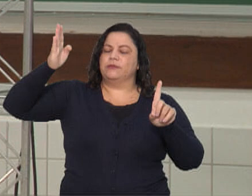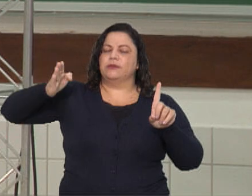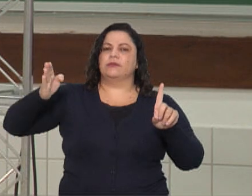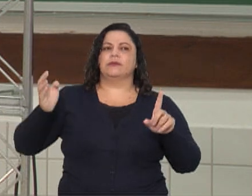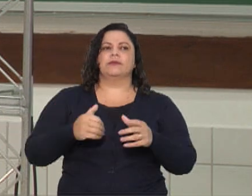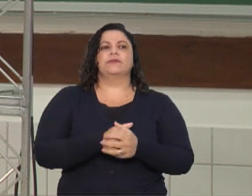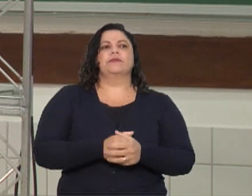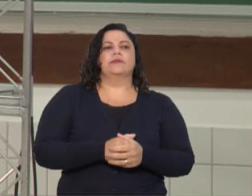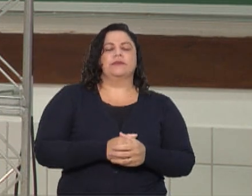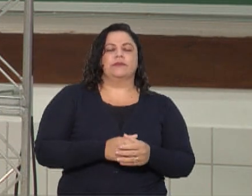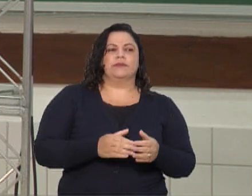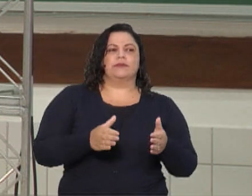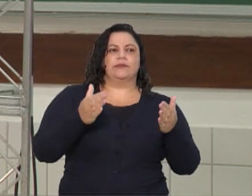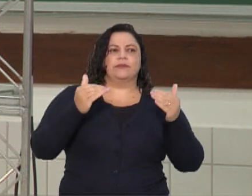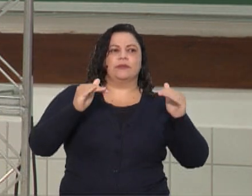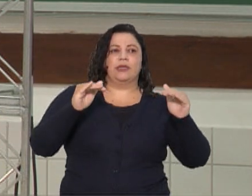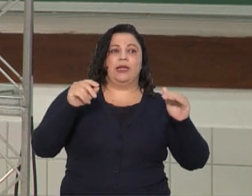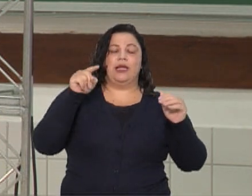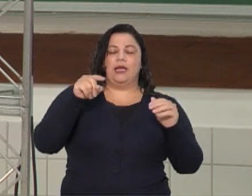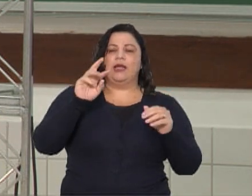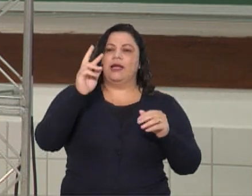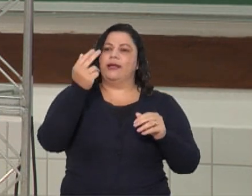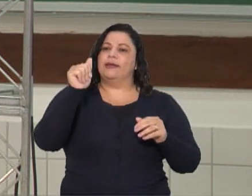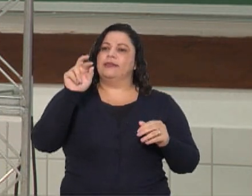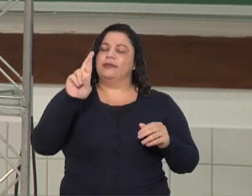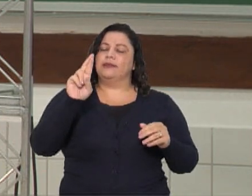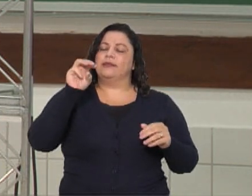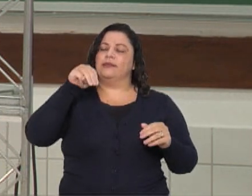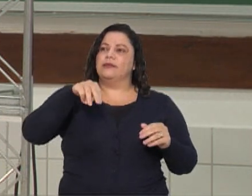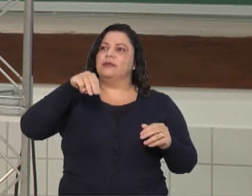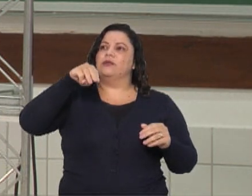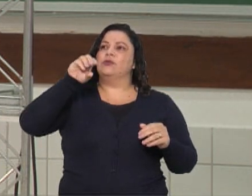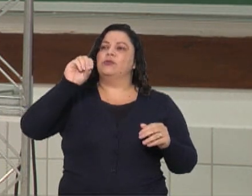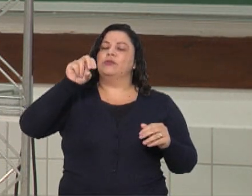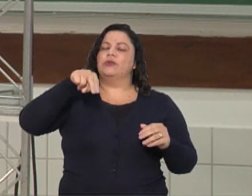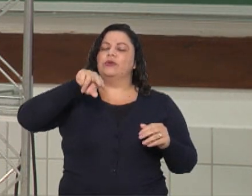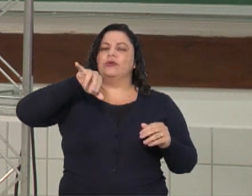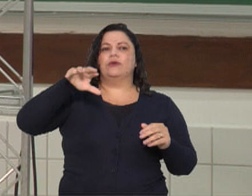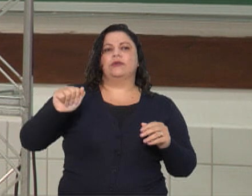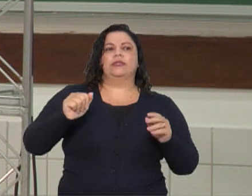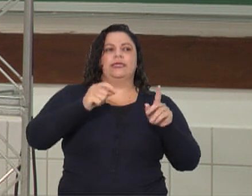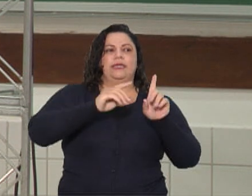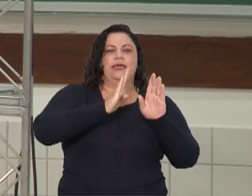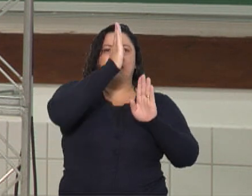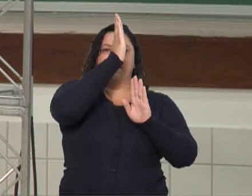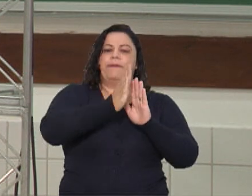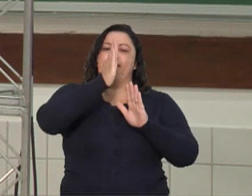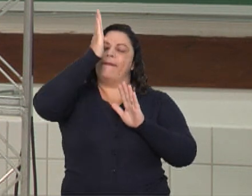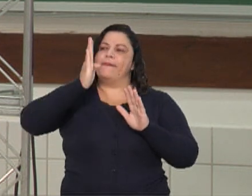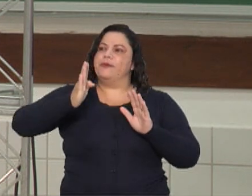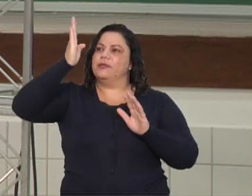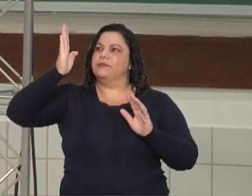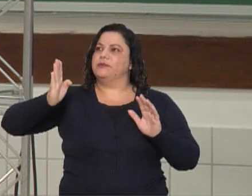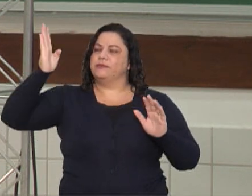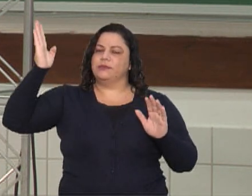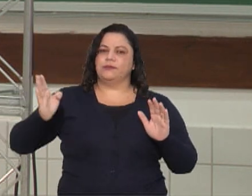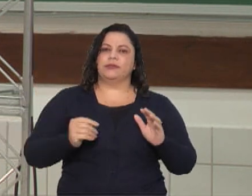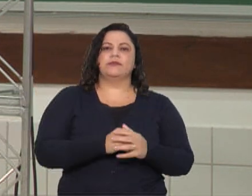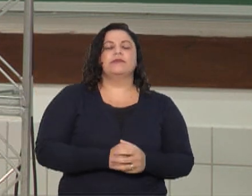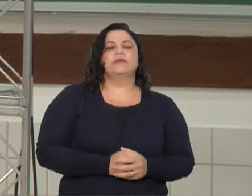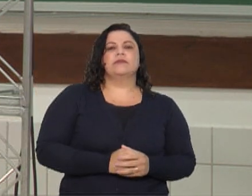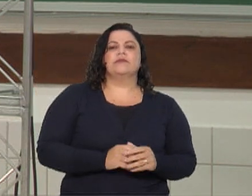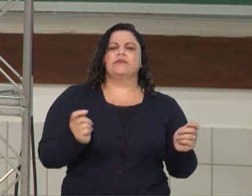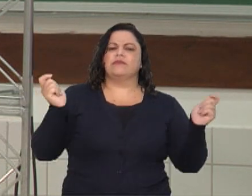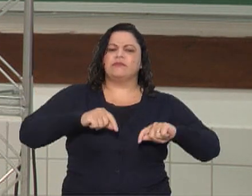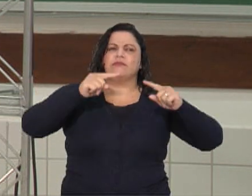linha reta. Já a harmonia, vocês vão ver que ela acontece numa dimensão vertical, justamente porque ela é